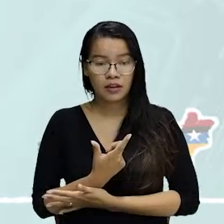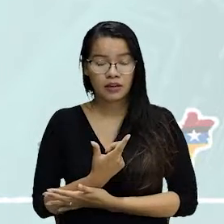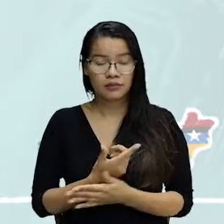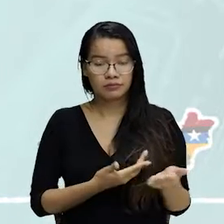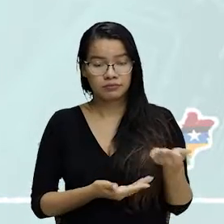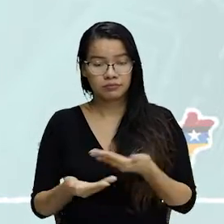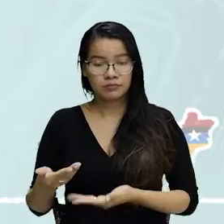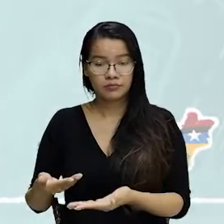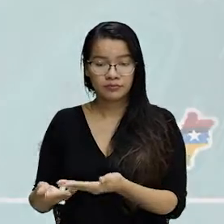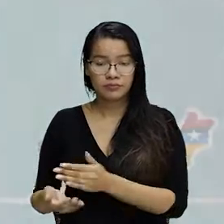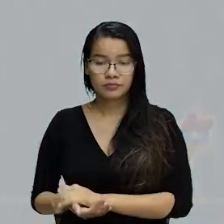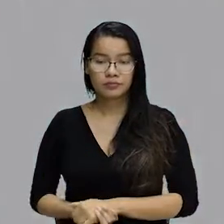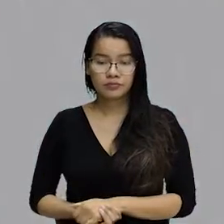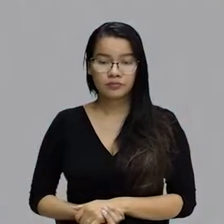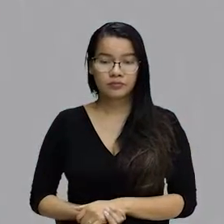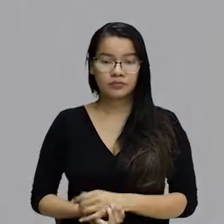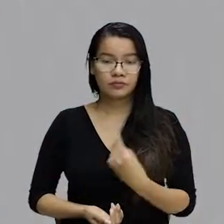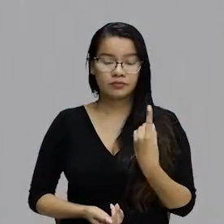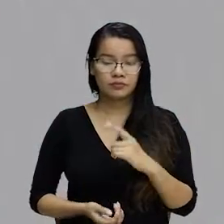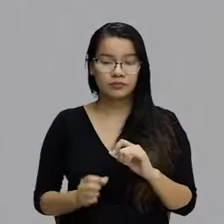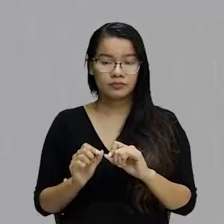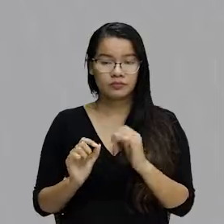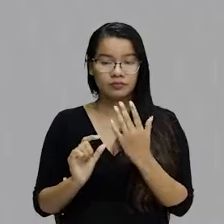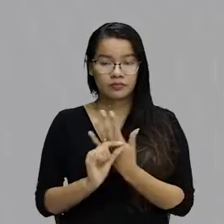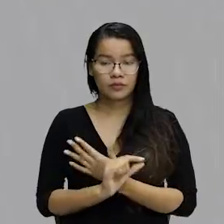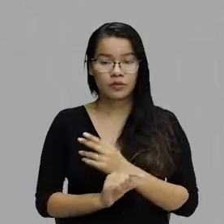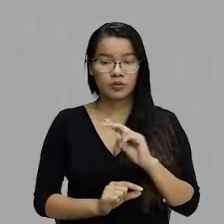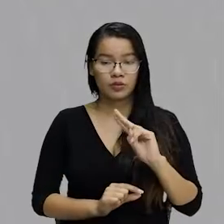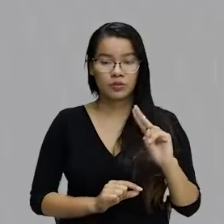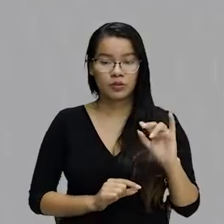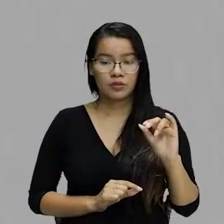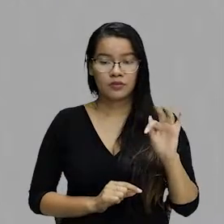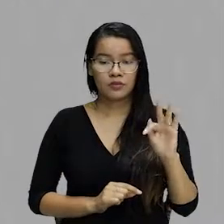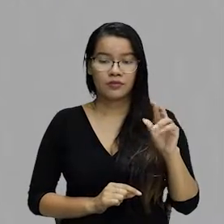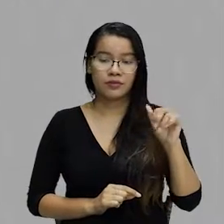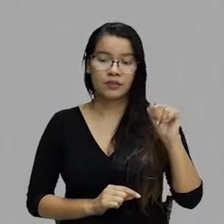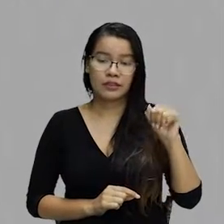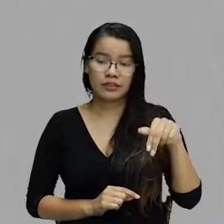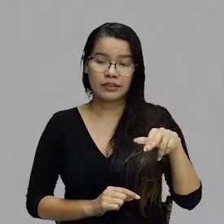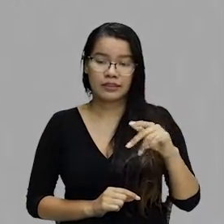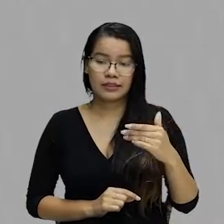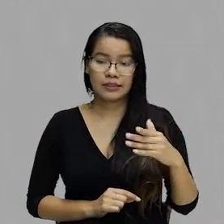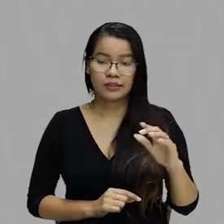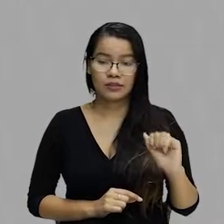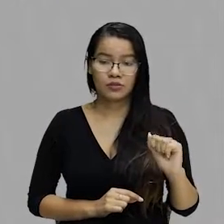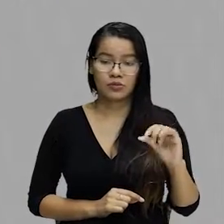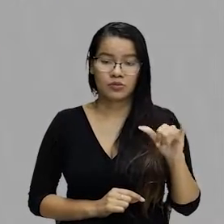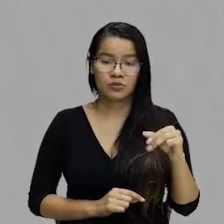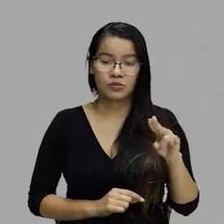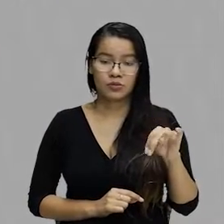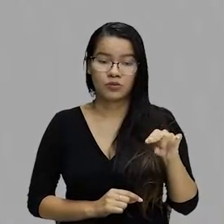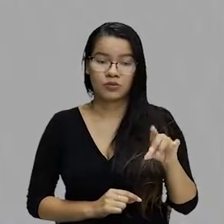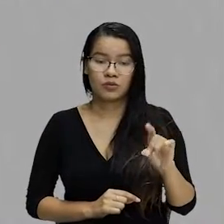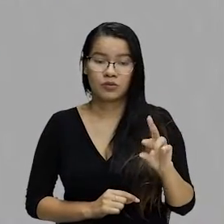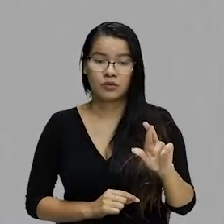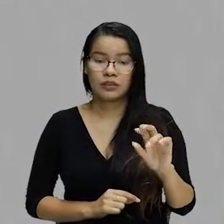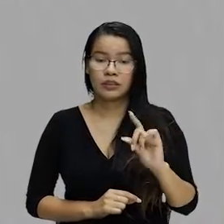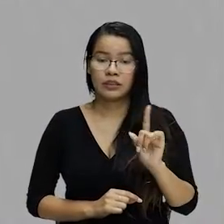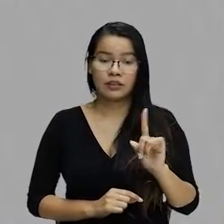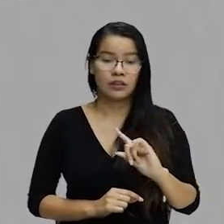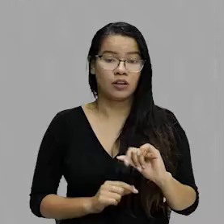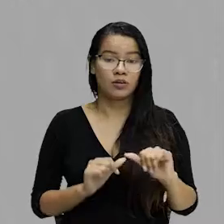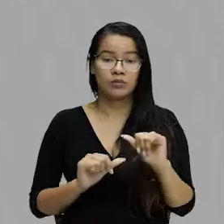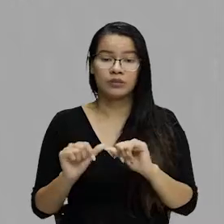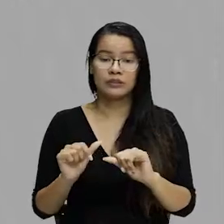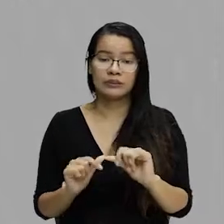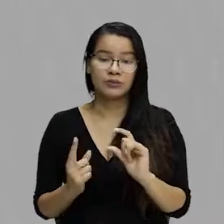do século XIX, de um autor chamado França Júnior, e não modificamos nenhuma palavra que ele escreveu no século XIX. Espera